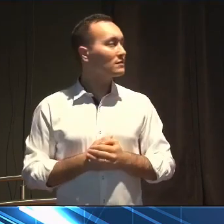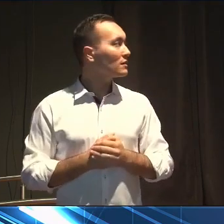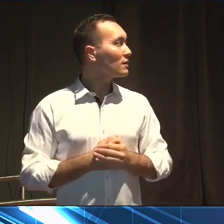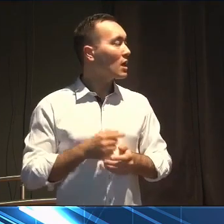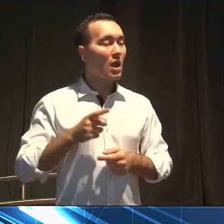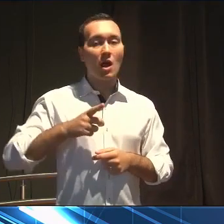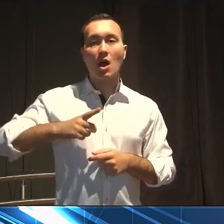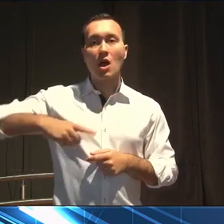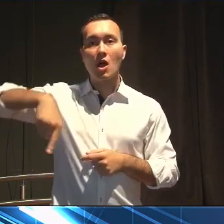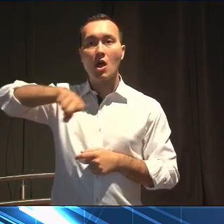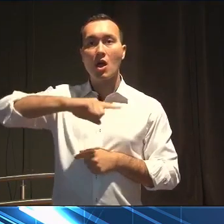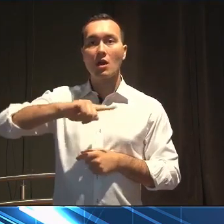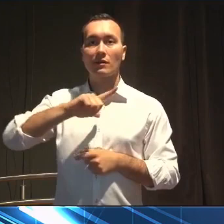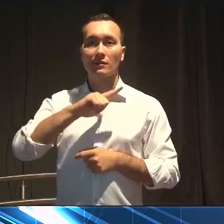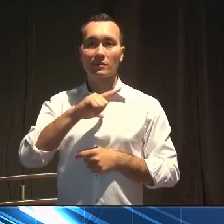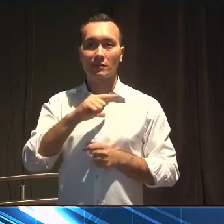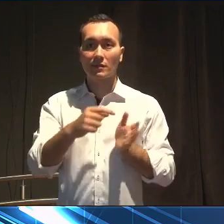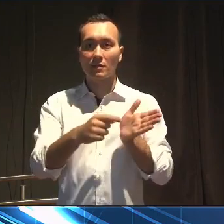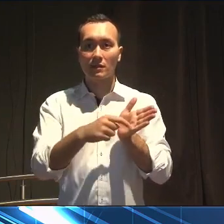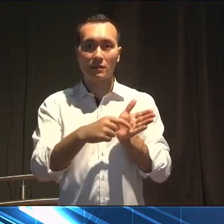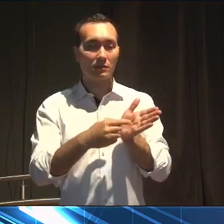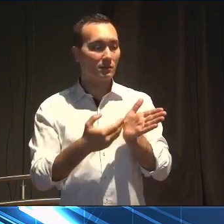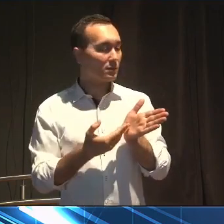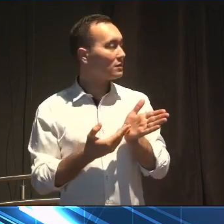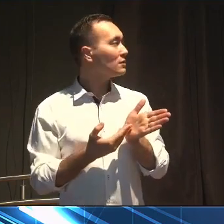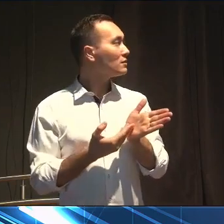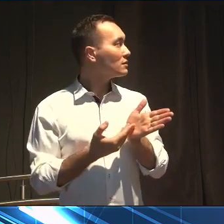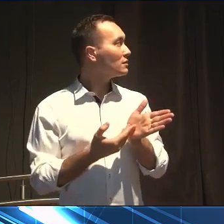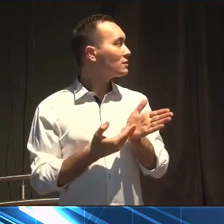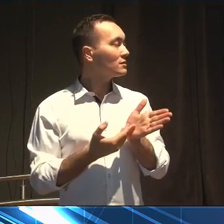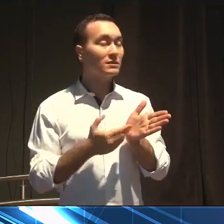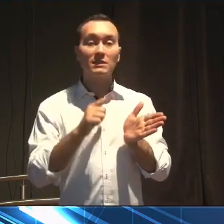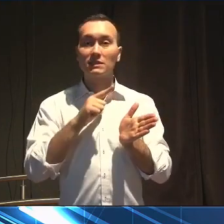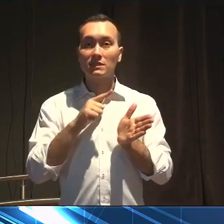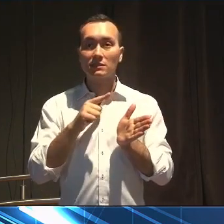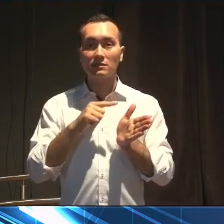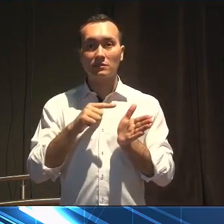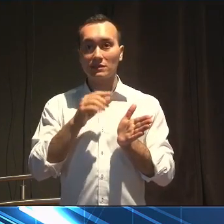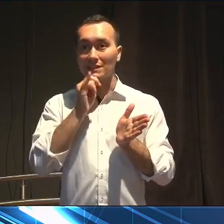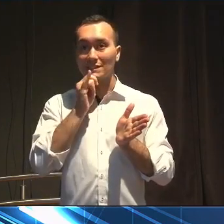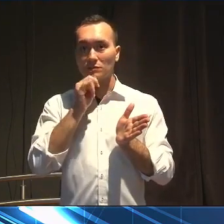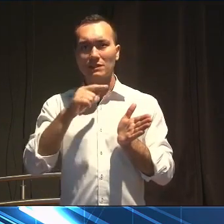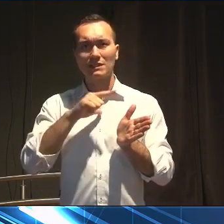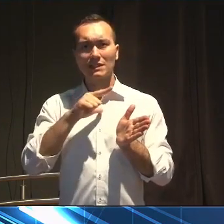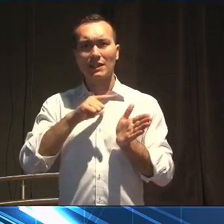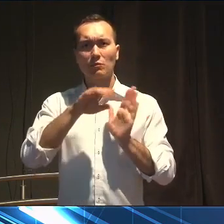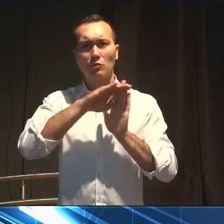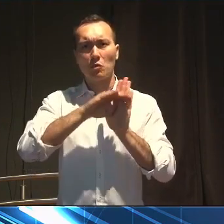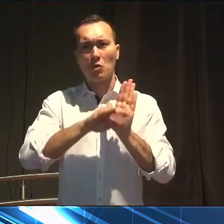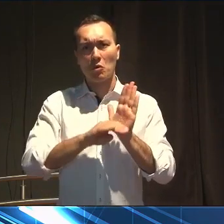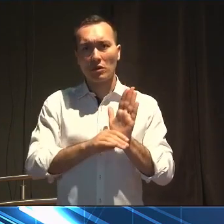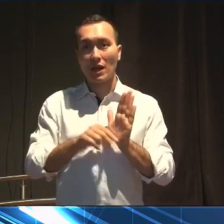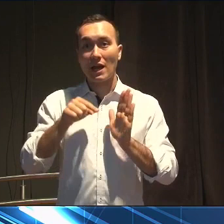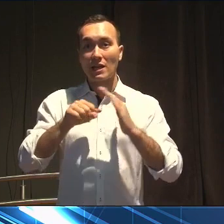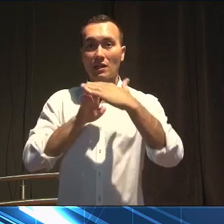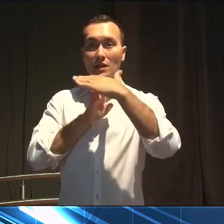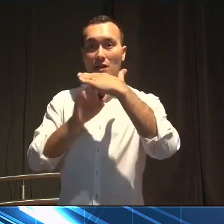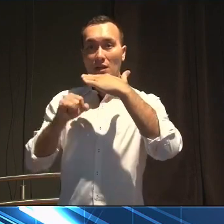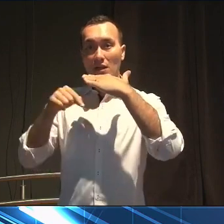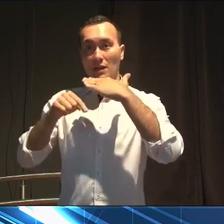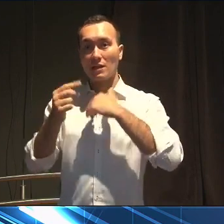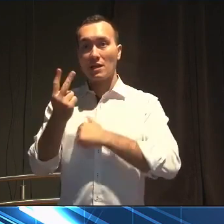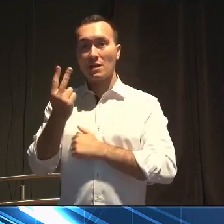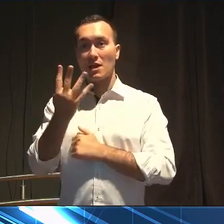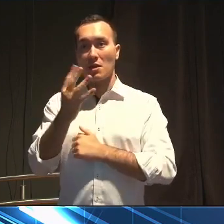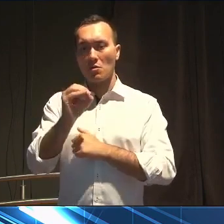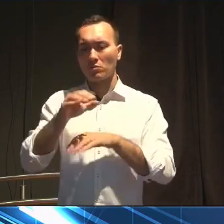Inception, já são mais de 240 startups, só aqui no Brasil, mais de 400